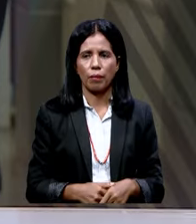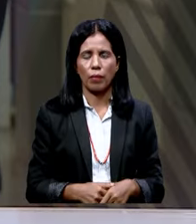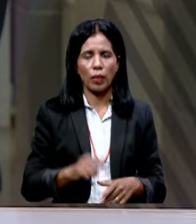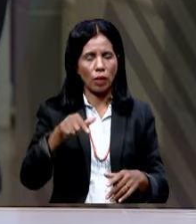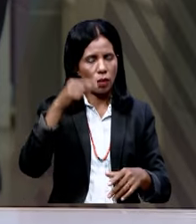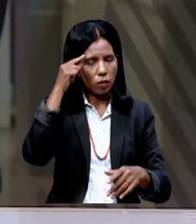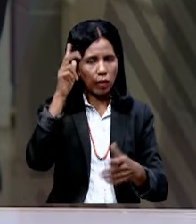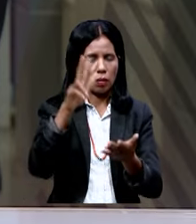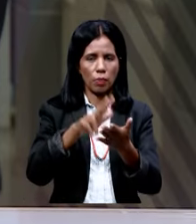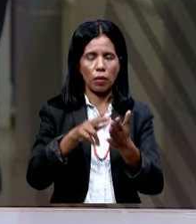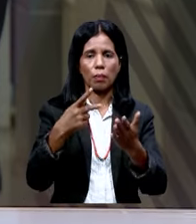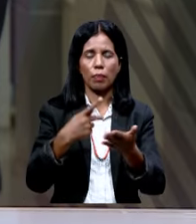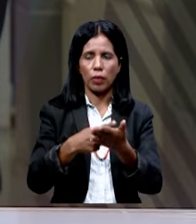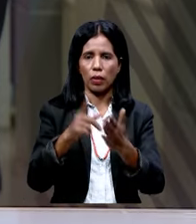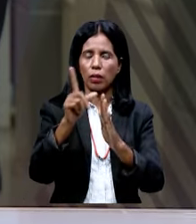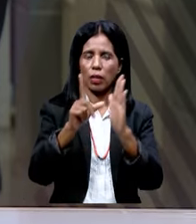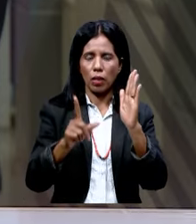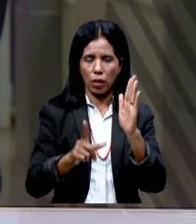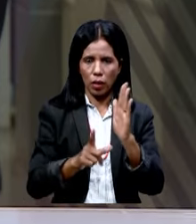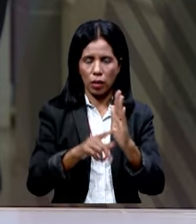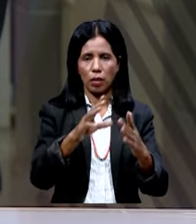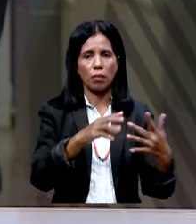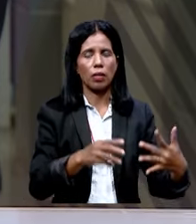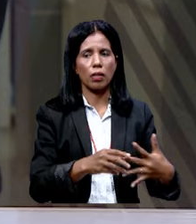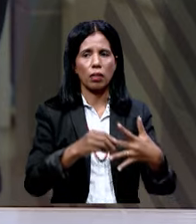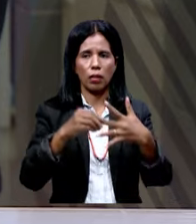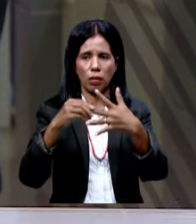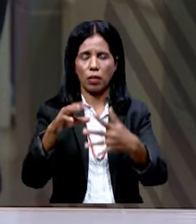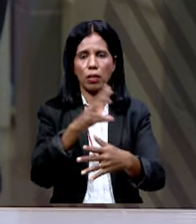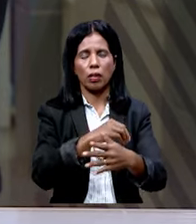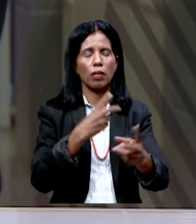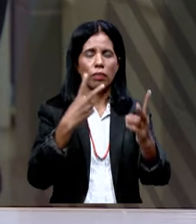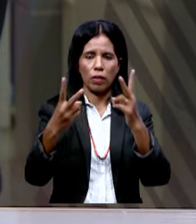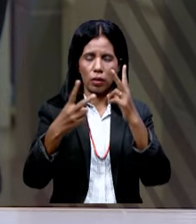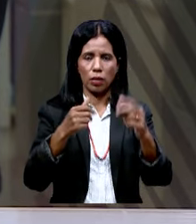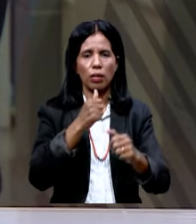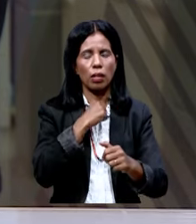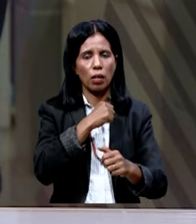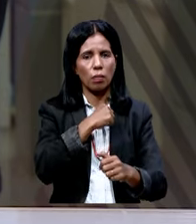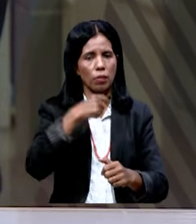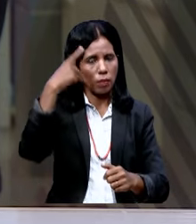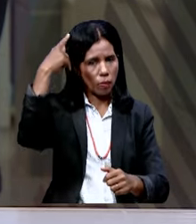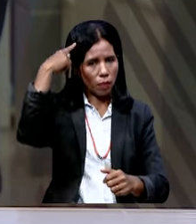governo aprova projeto decreto-lei regime especial aprovisionamento visita Papa Francisco.